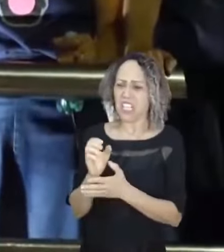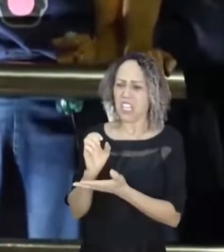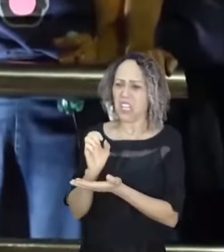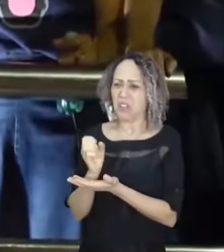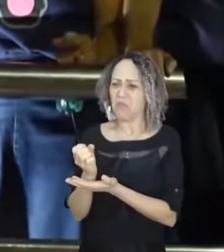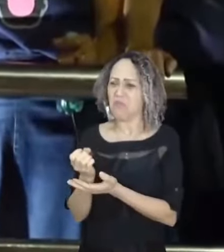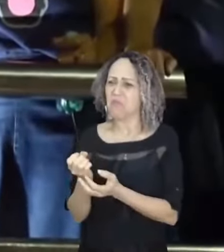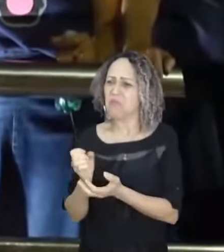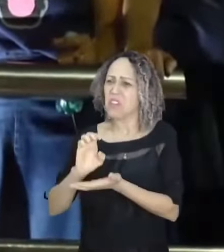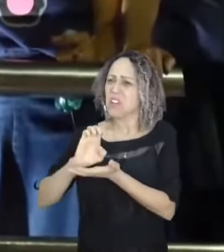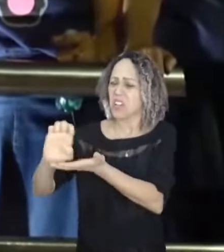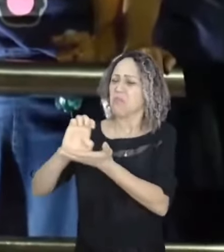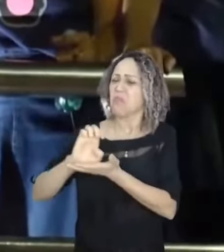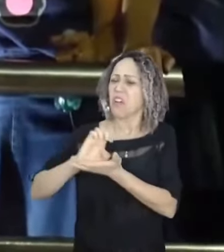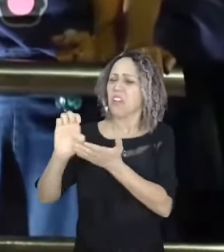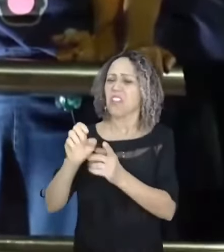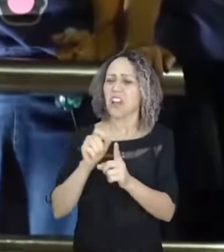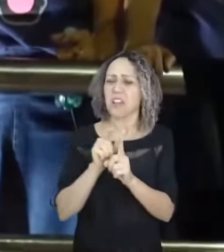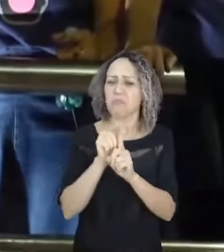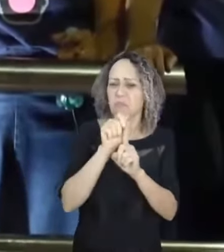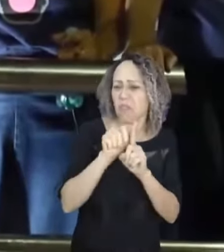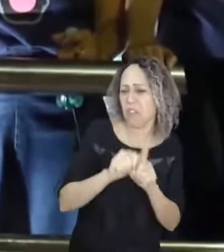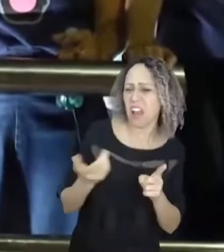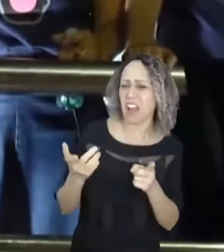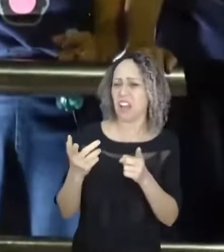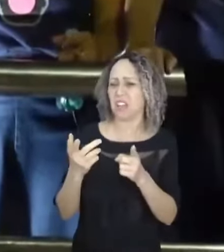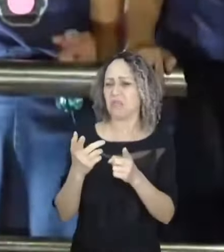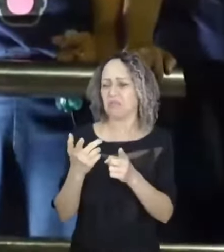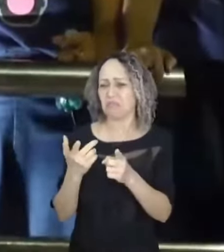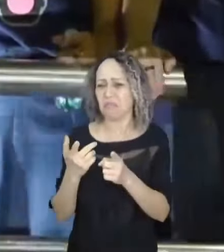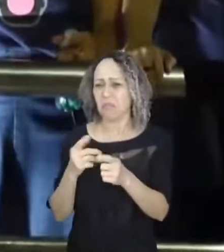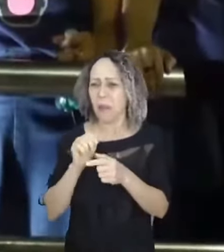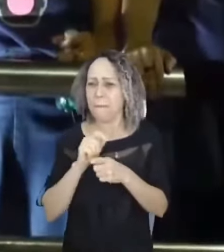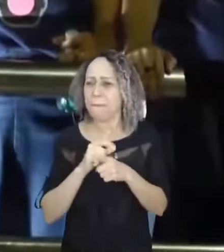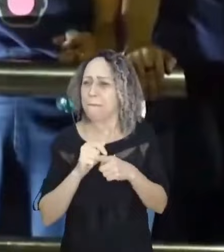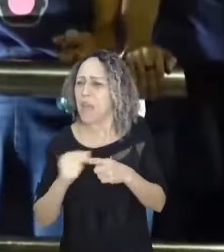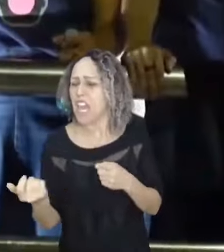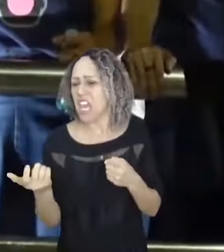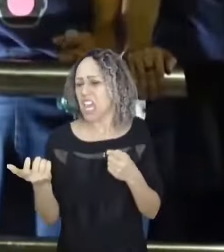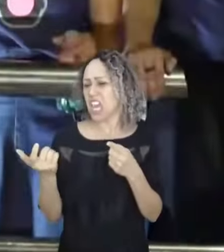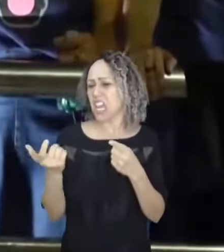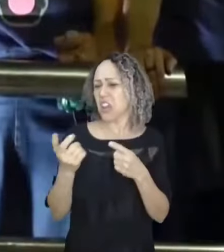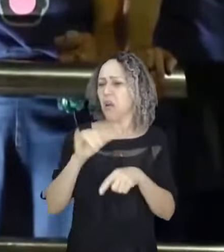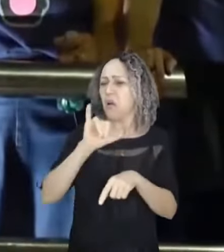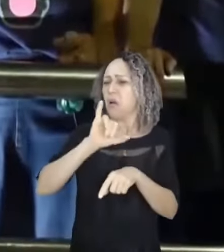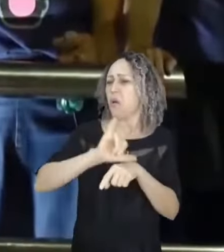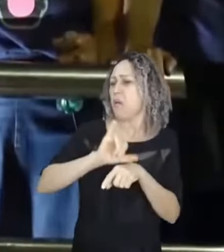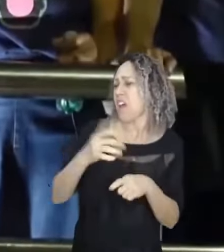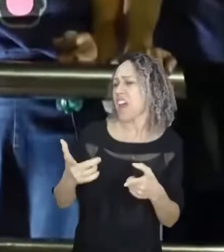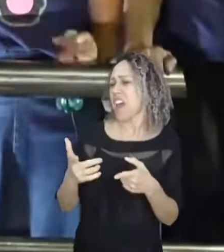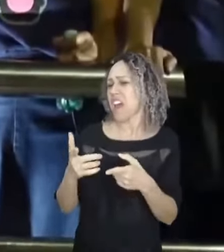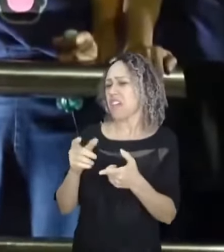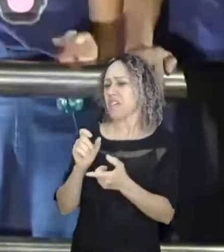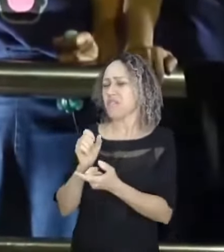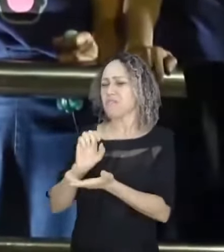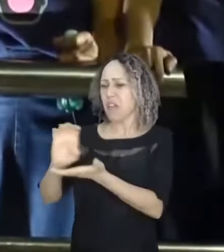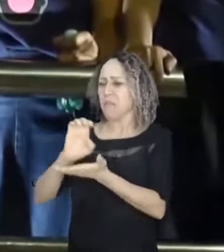trigo, ou exportando minério de ferro. Eu quero que o nosso jovem estude para que a gente